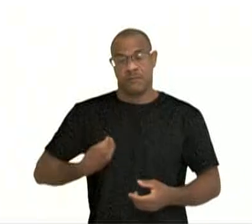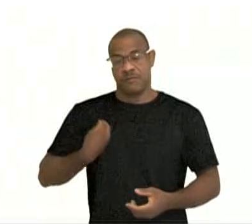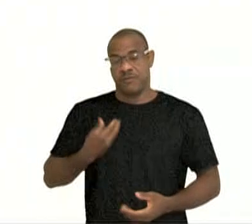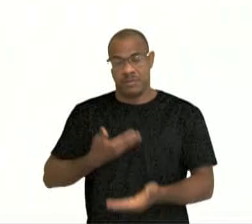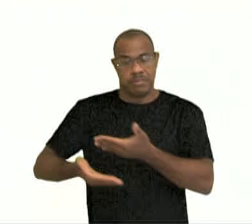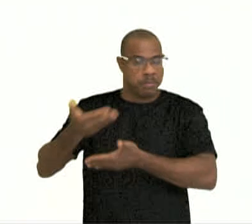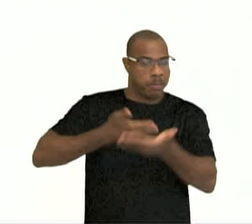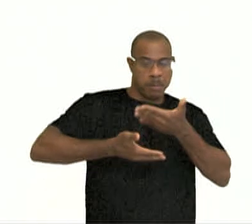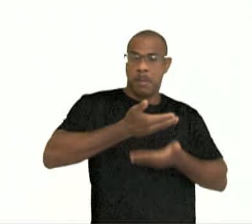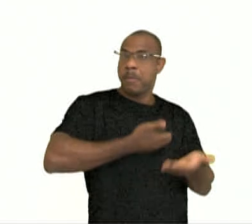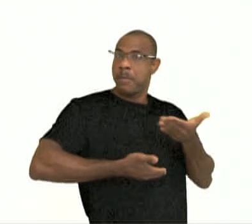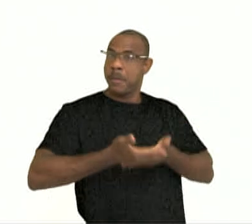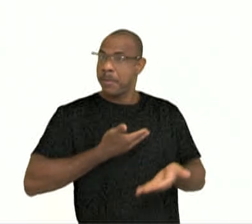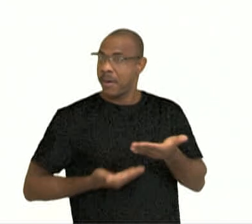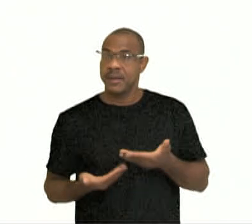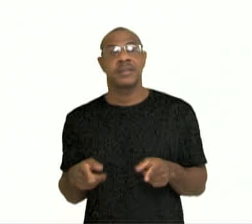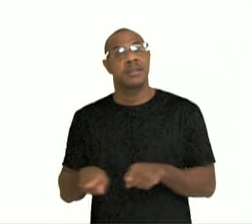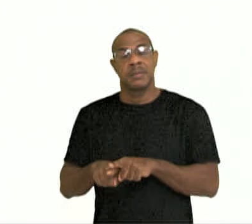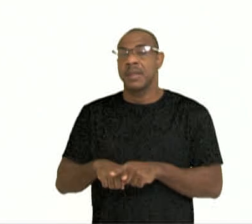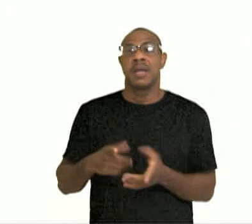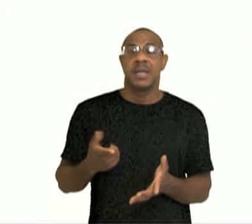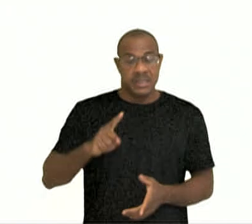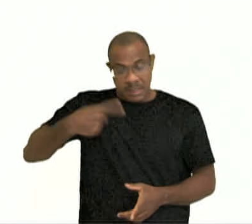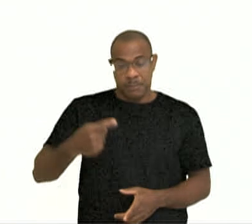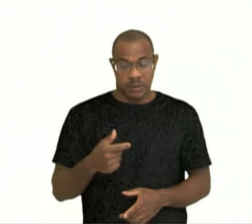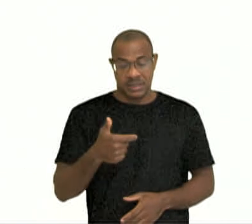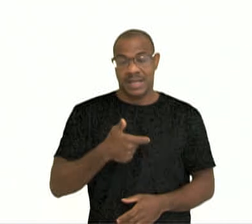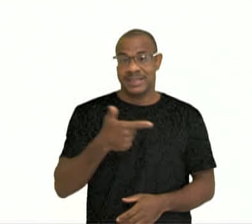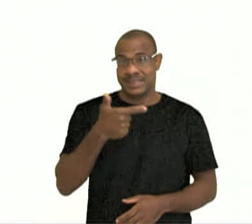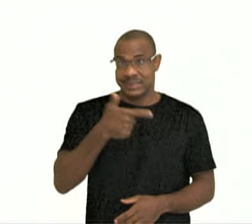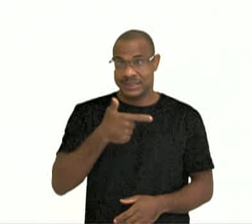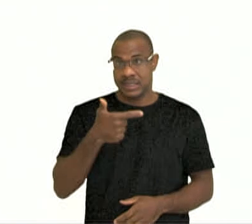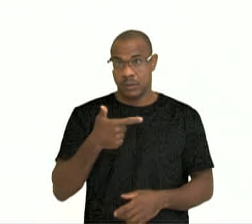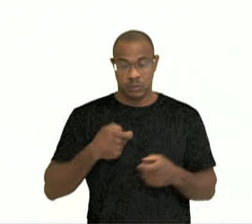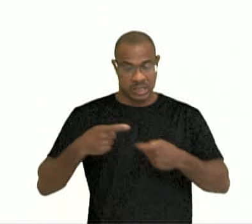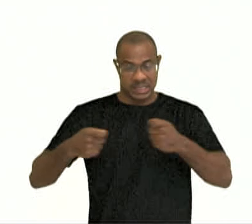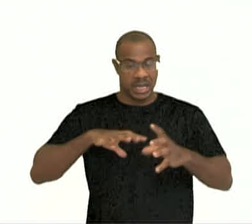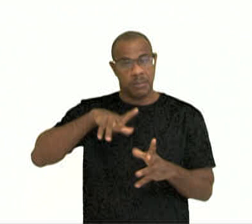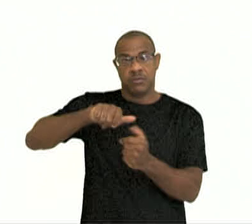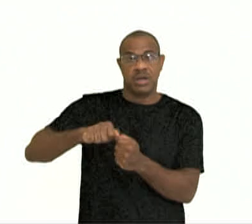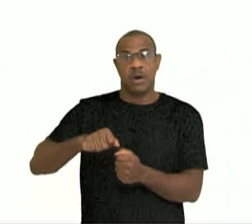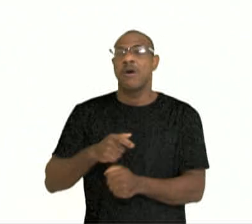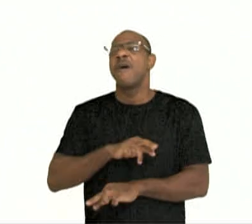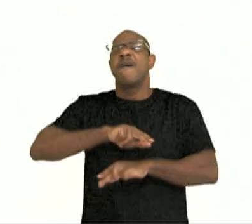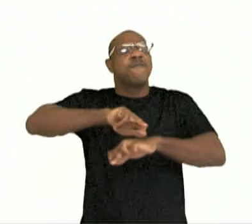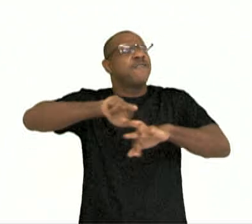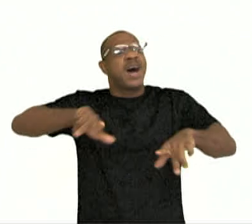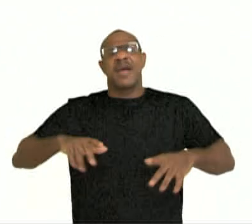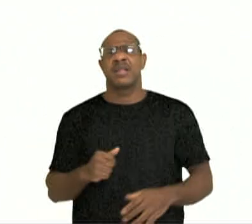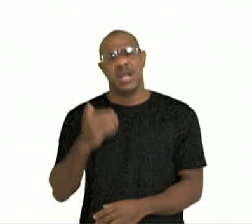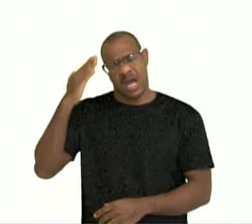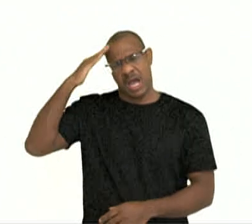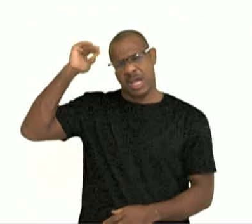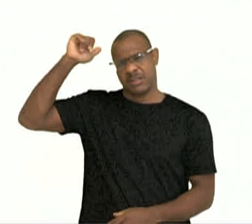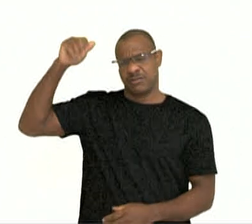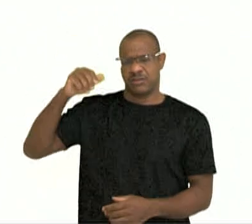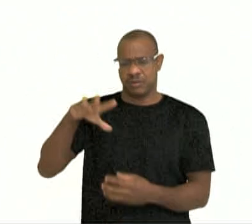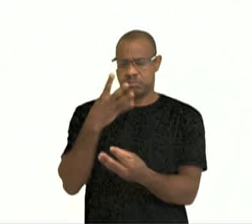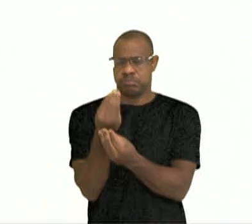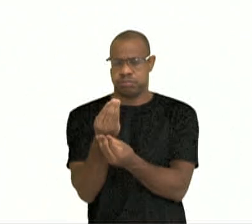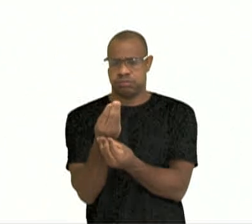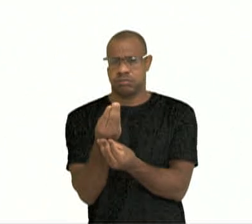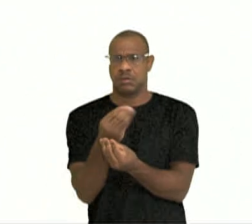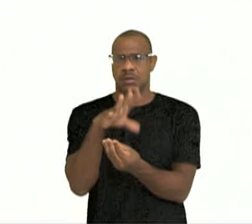Mundial, uma série de ismos vai surgir, tá? De correntes artísticas, e junto vai